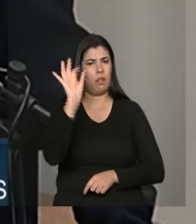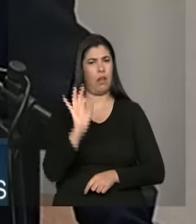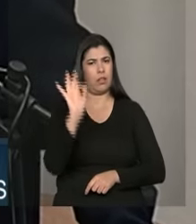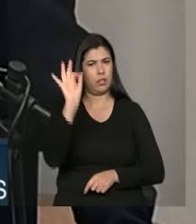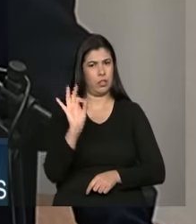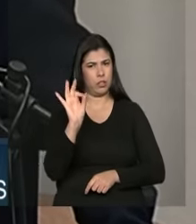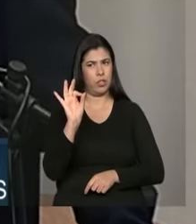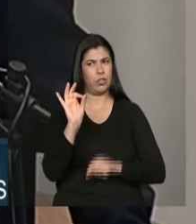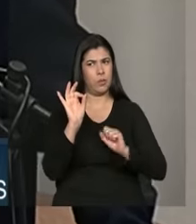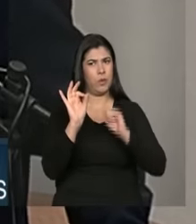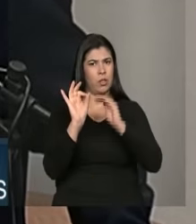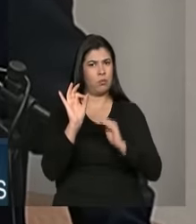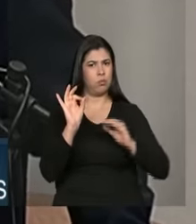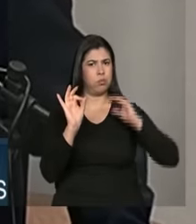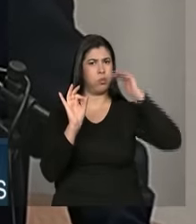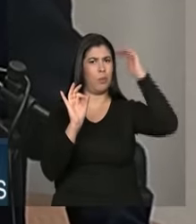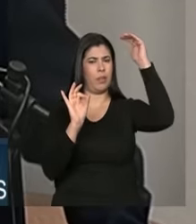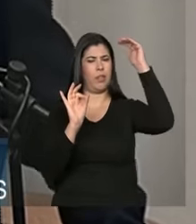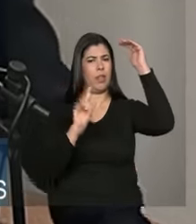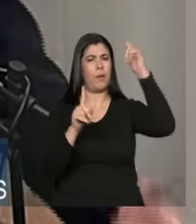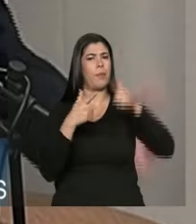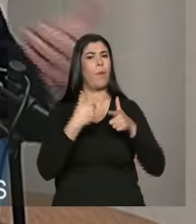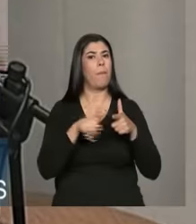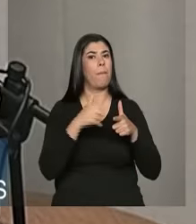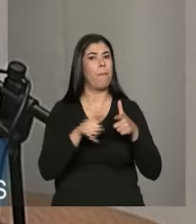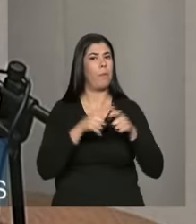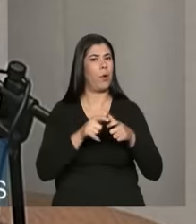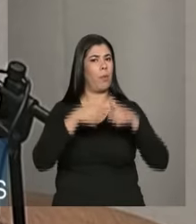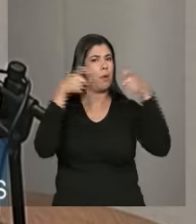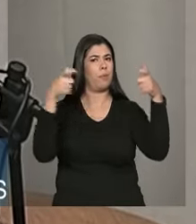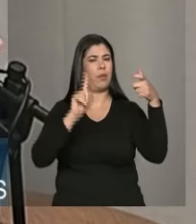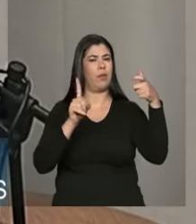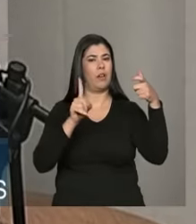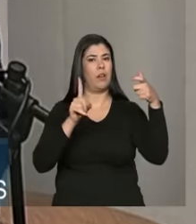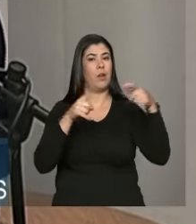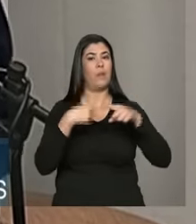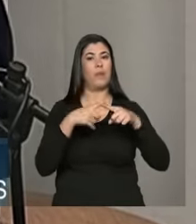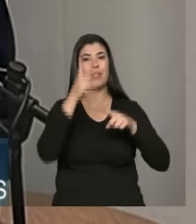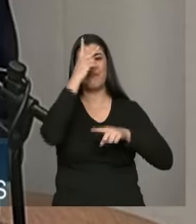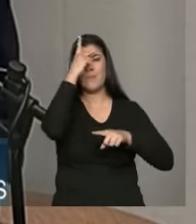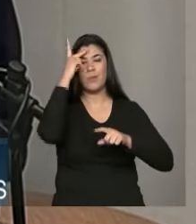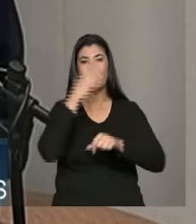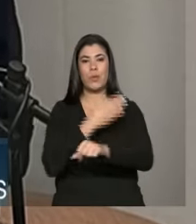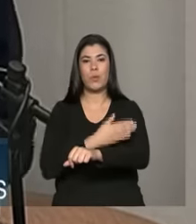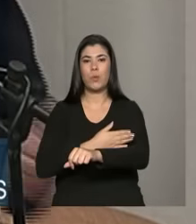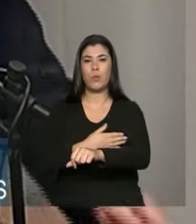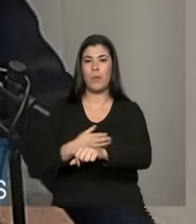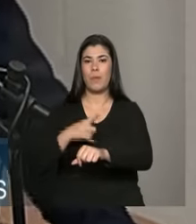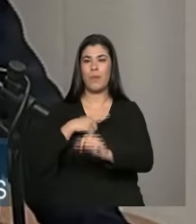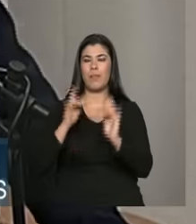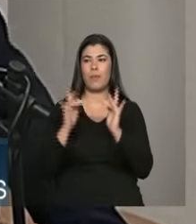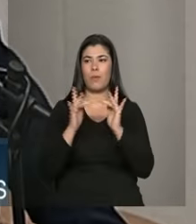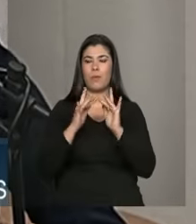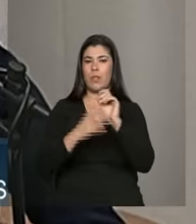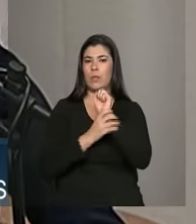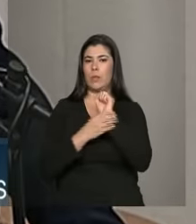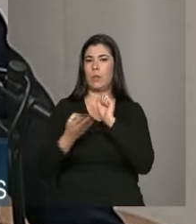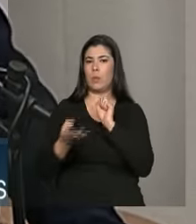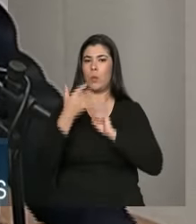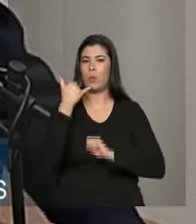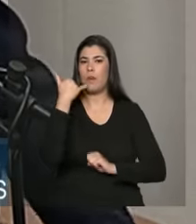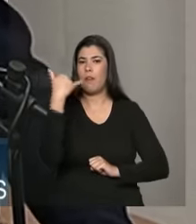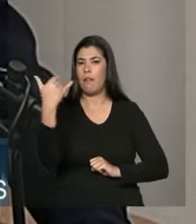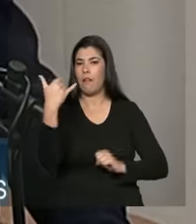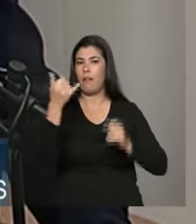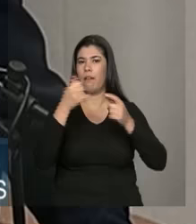né o problema em si está aumentando mas as pessoas passam a utilizar mais esses mecanismos de denúncia